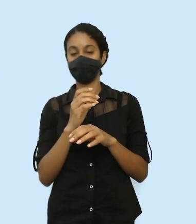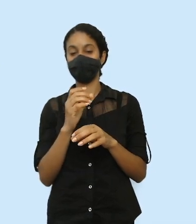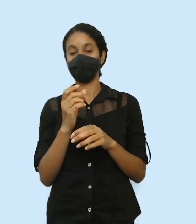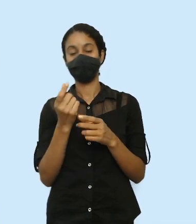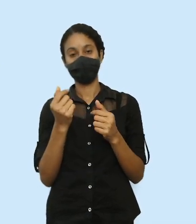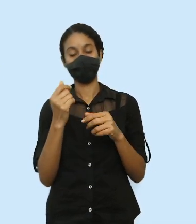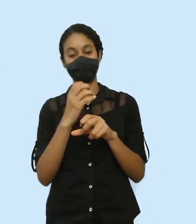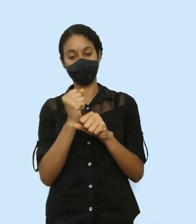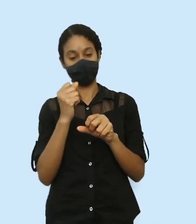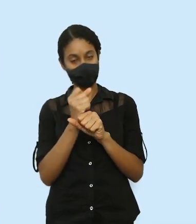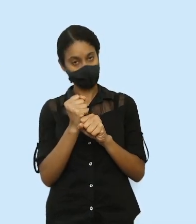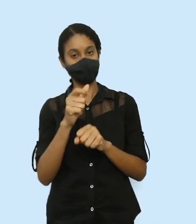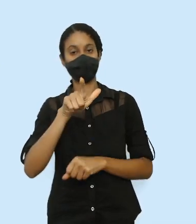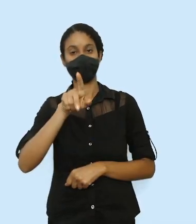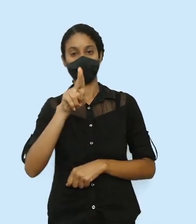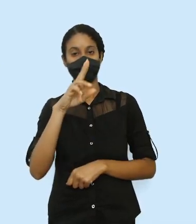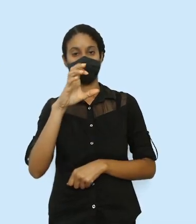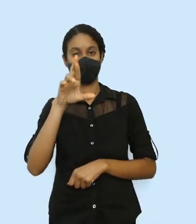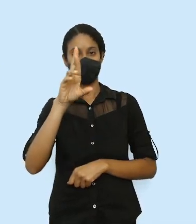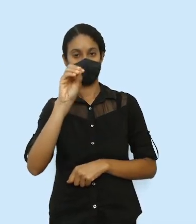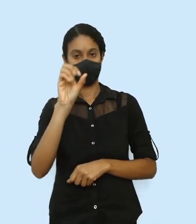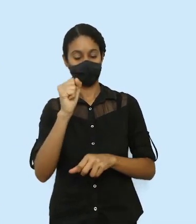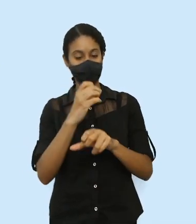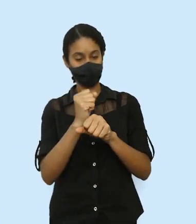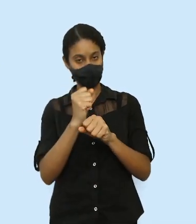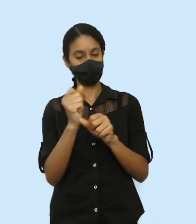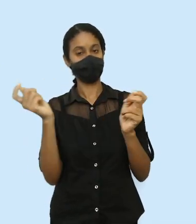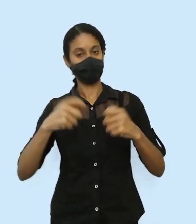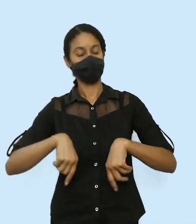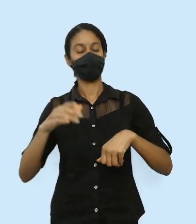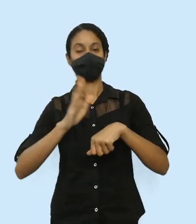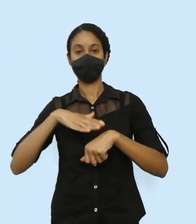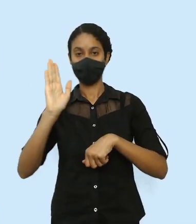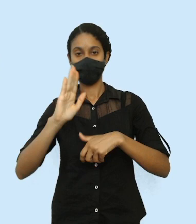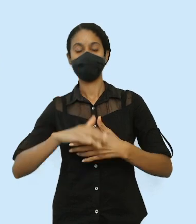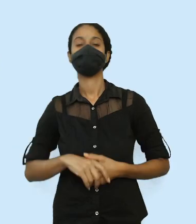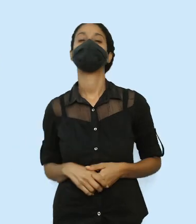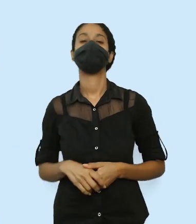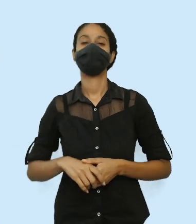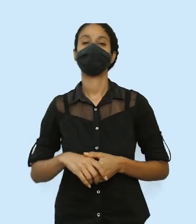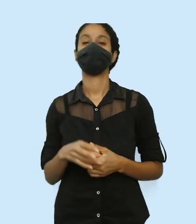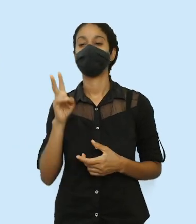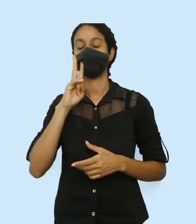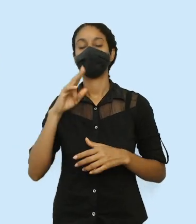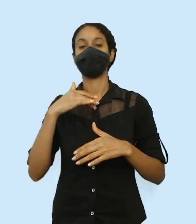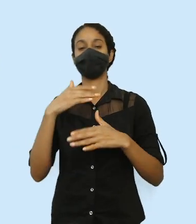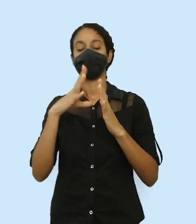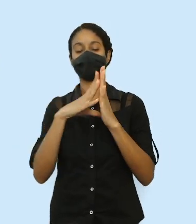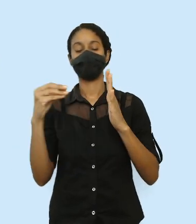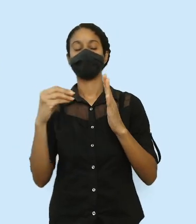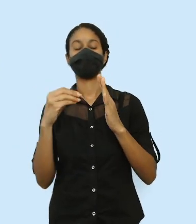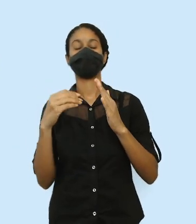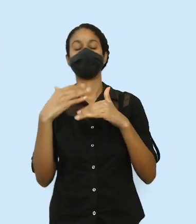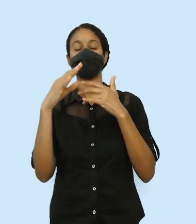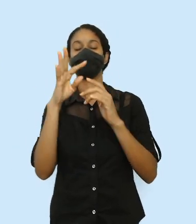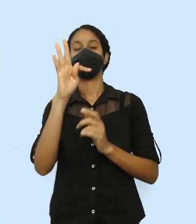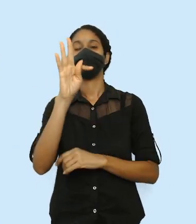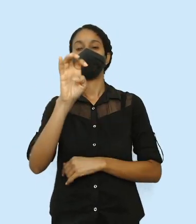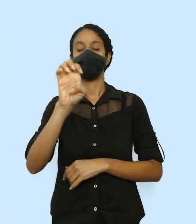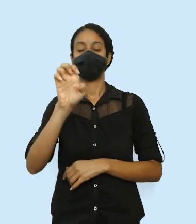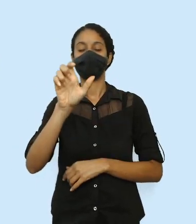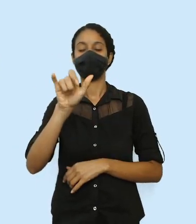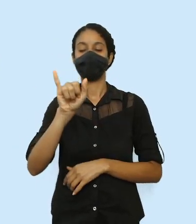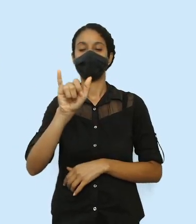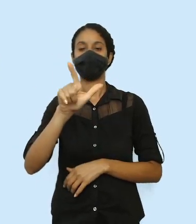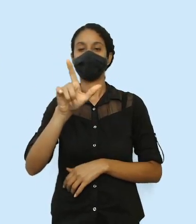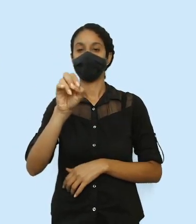ser cada vez maiores. Vamos lá. Modalidades de produção industrial, começando pelo Taylorismo. O Taylorismo ele